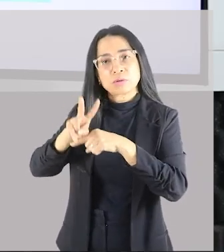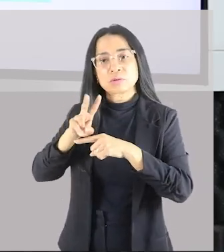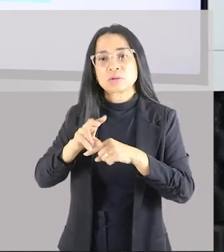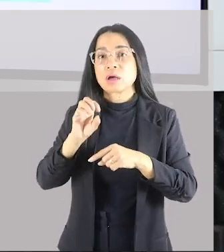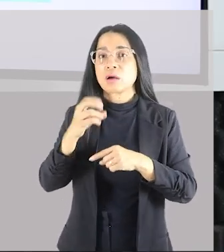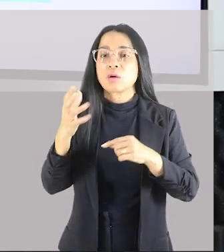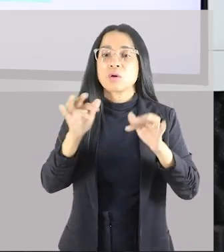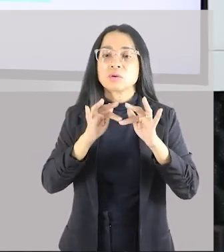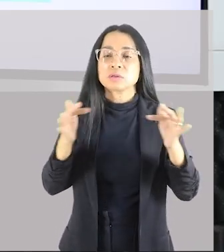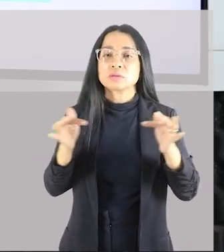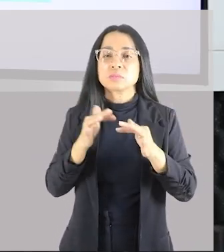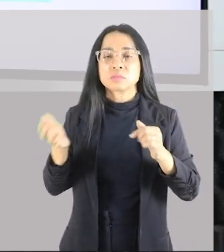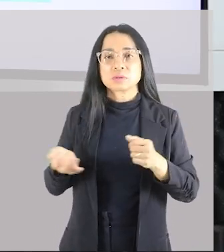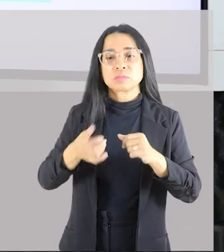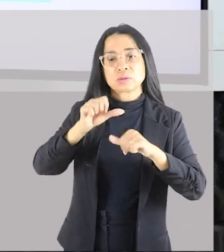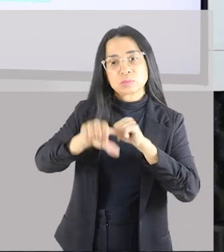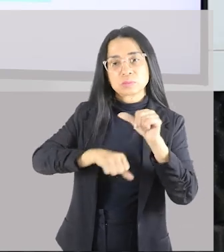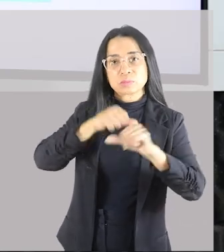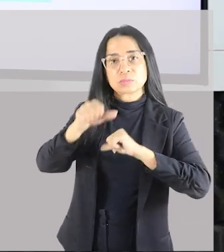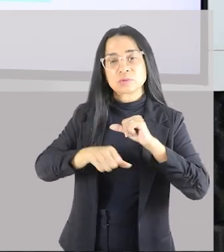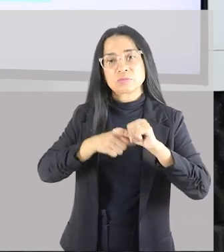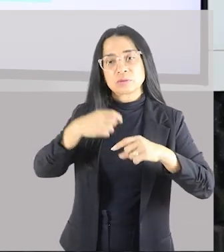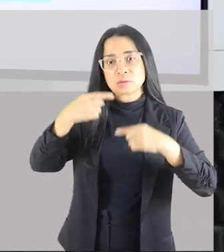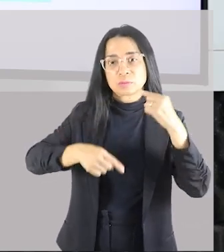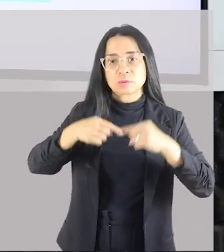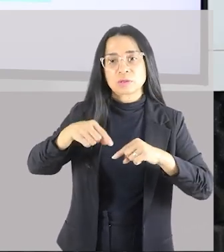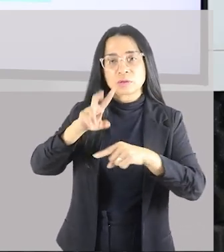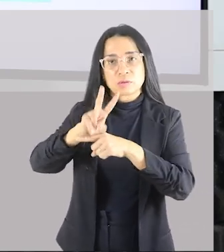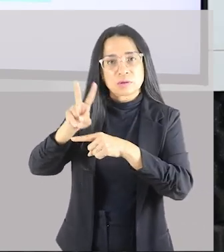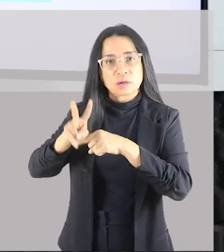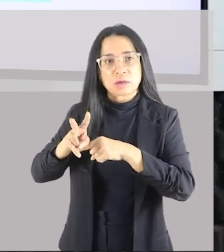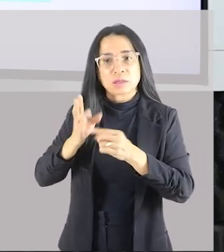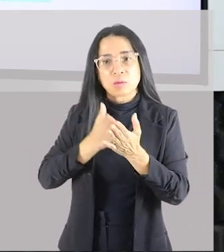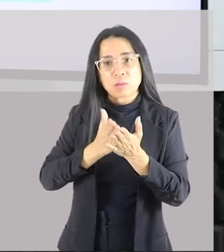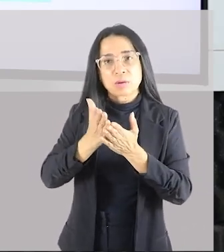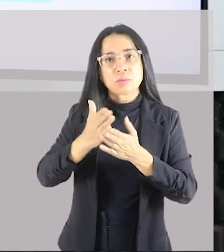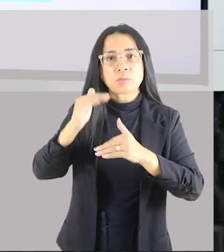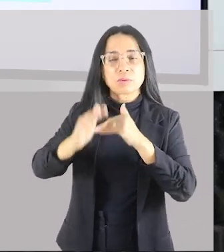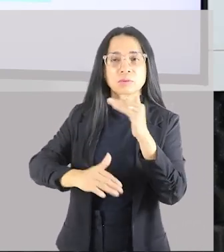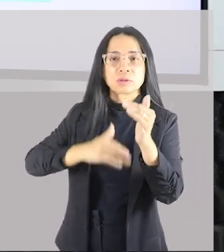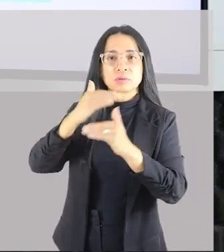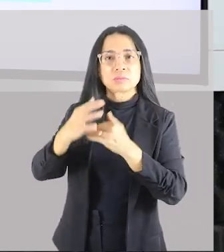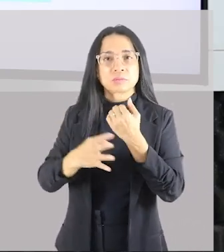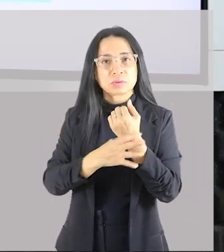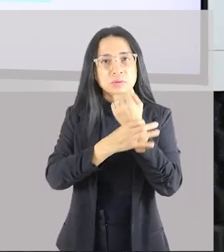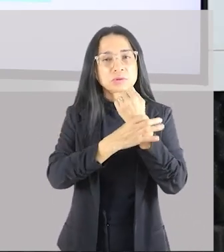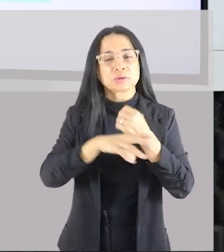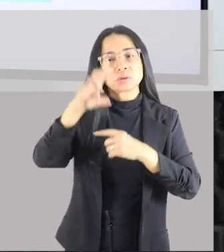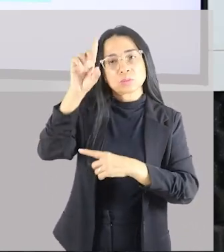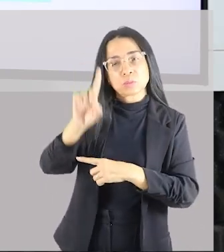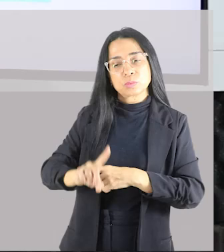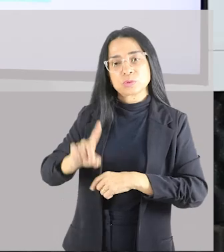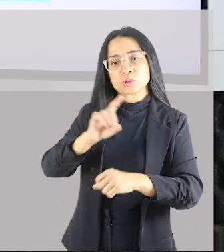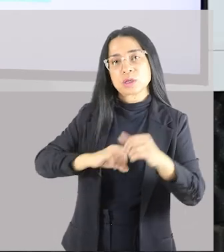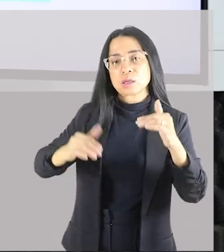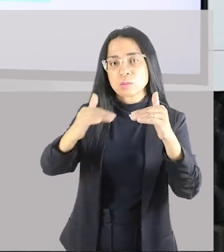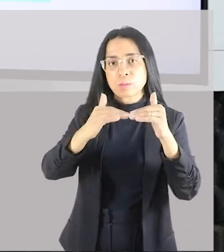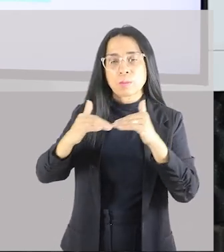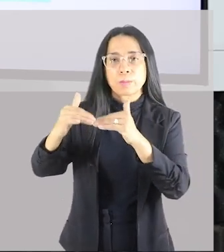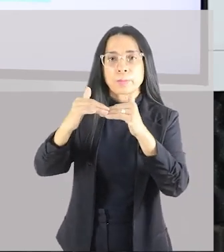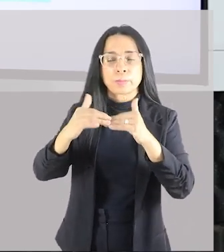simplesmente modificar essas políticas fiscais é um caminho para esse desenvolvimento e para a garantia de um direito mais